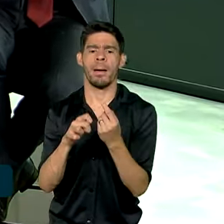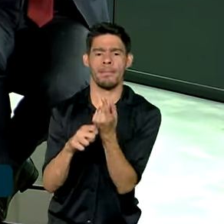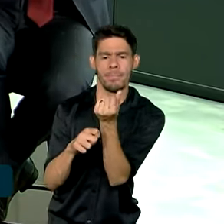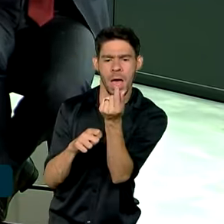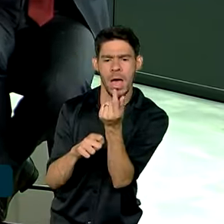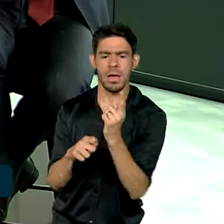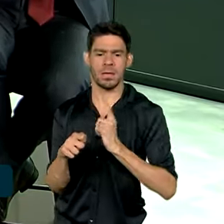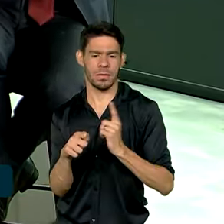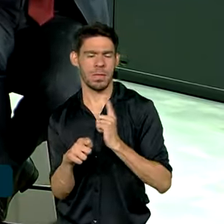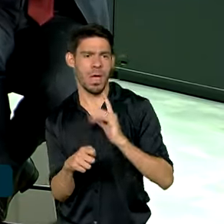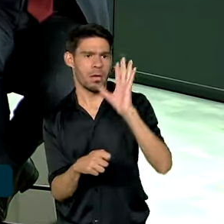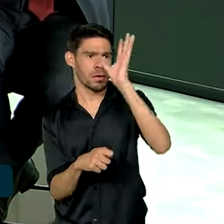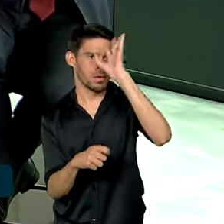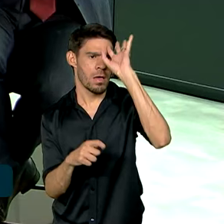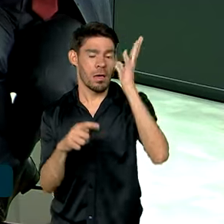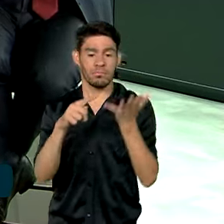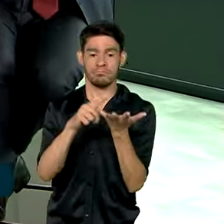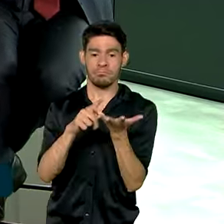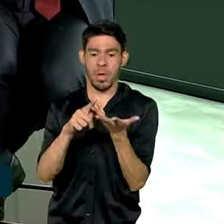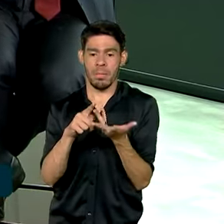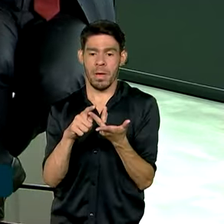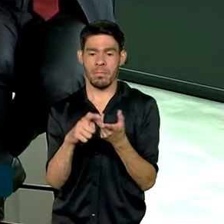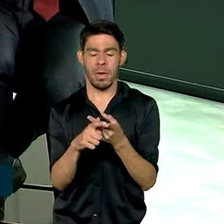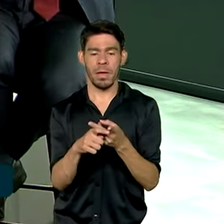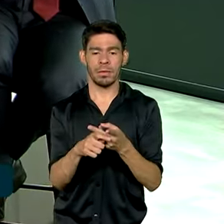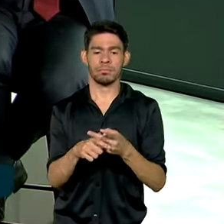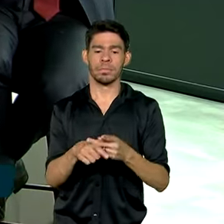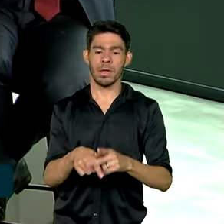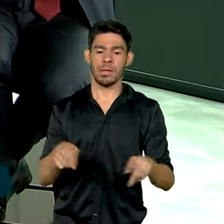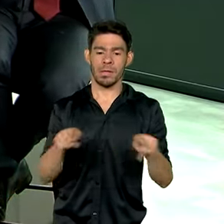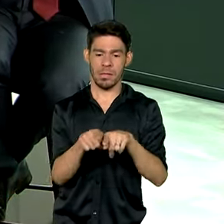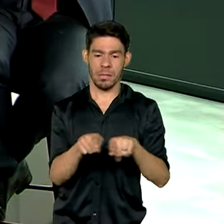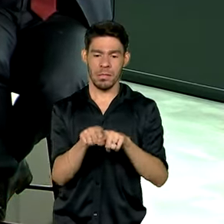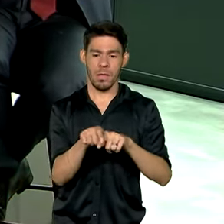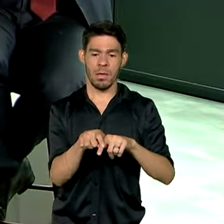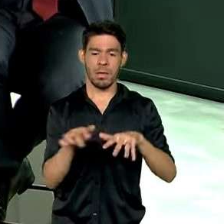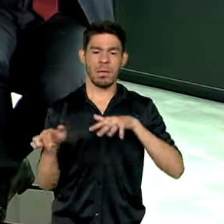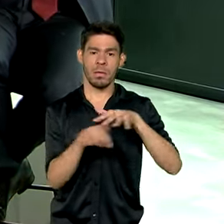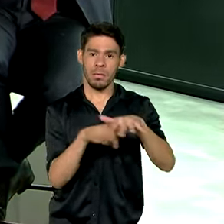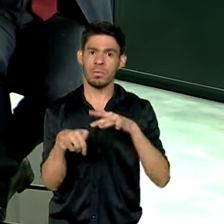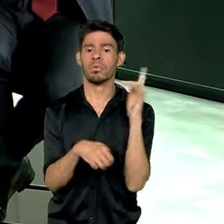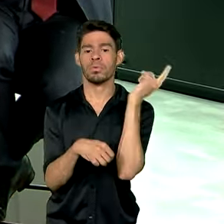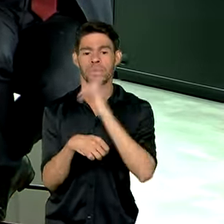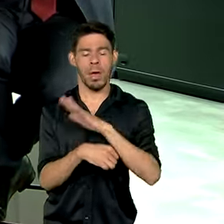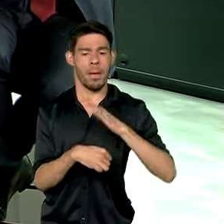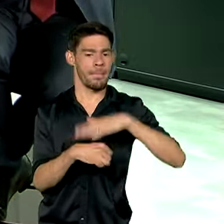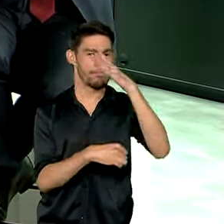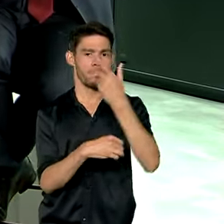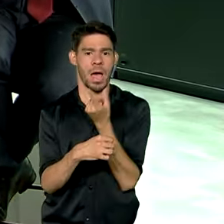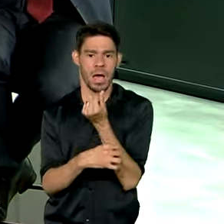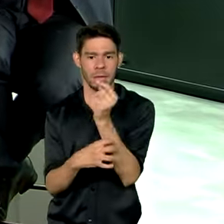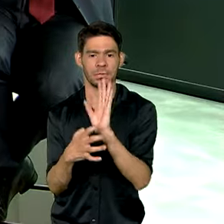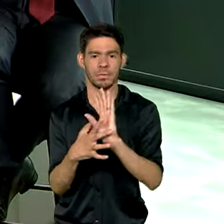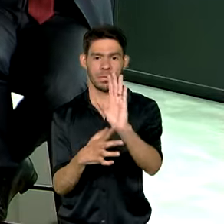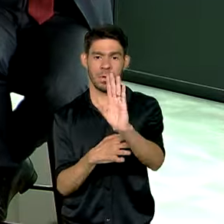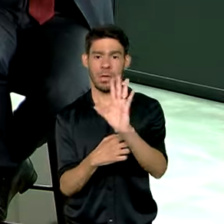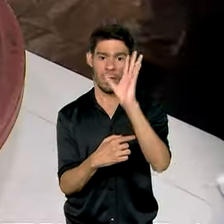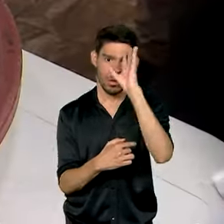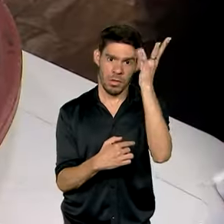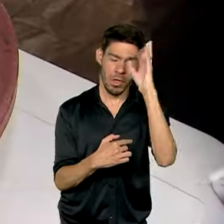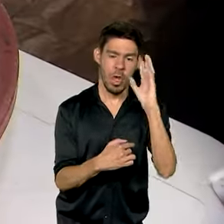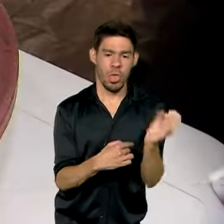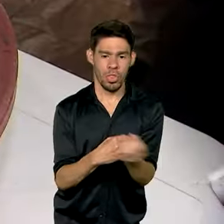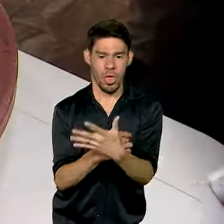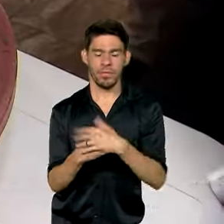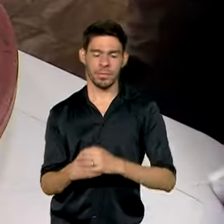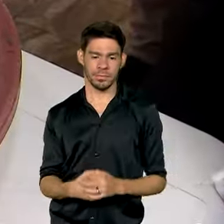as várias soluções, né? E ao mesmo tempo mobilizar para que haja mais recursos nessas soluções e em algumas novas soluções.